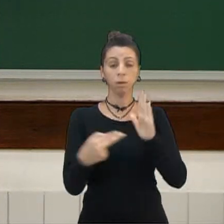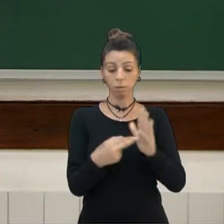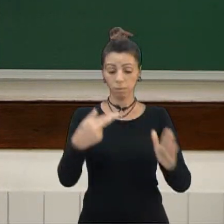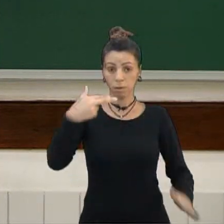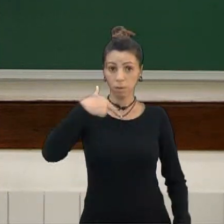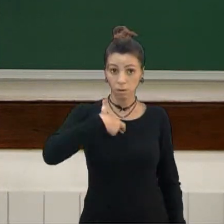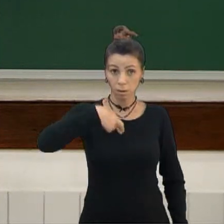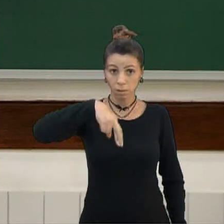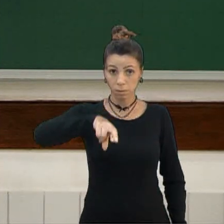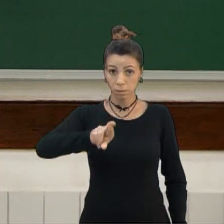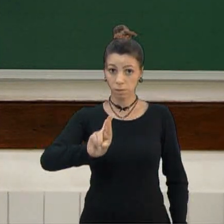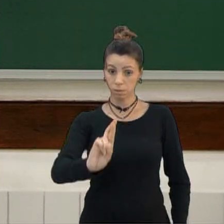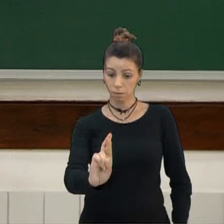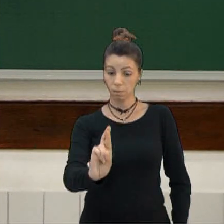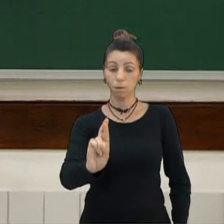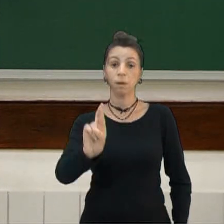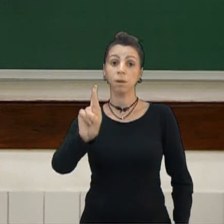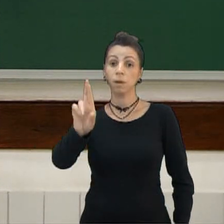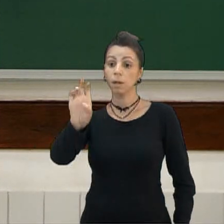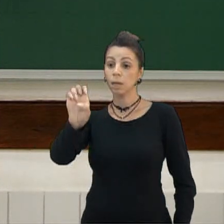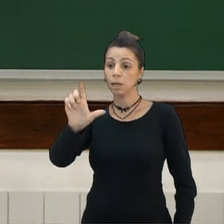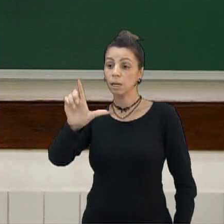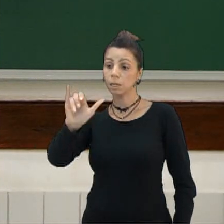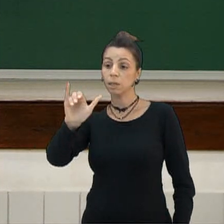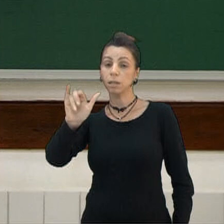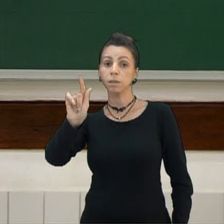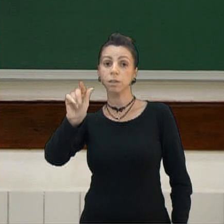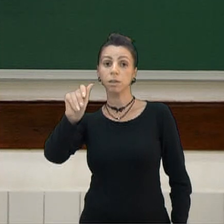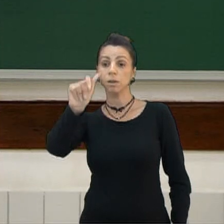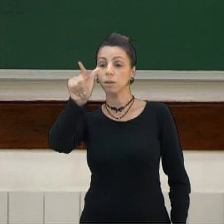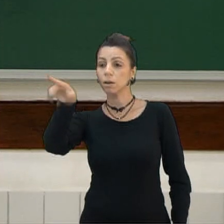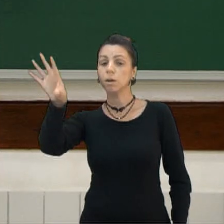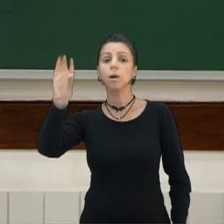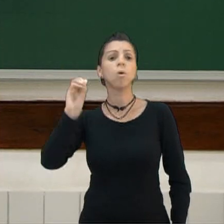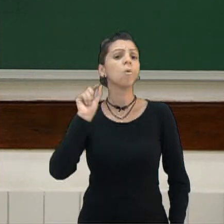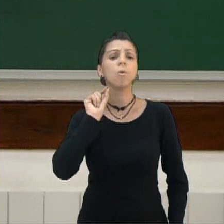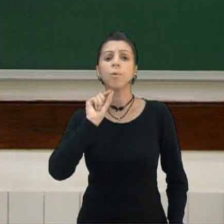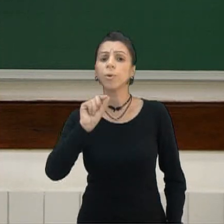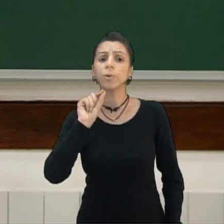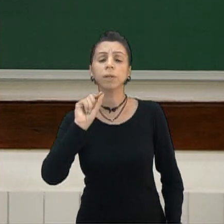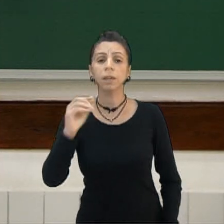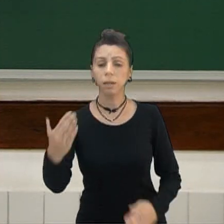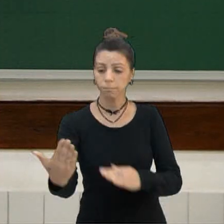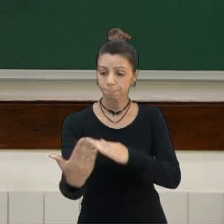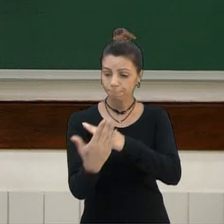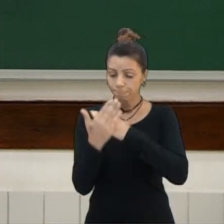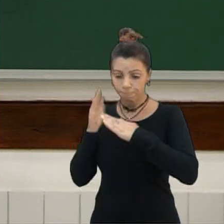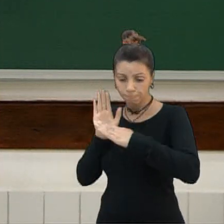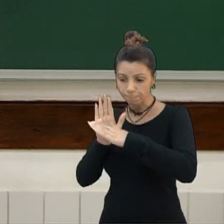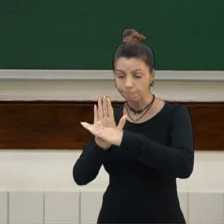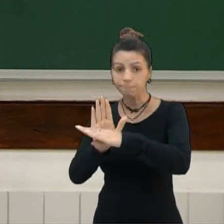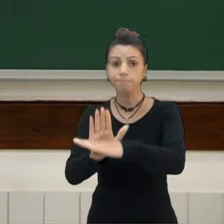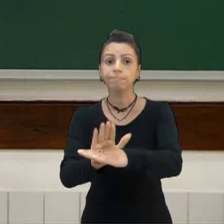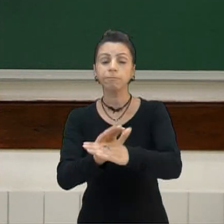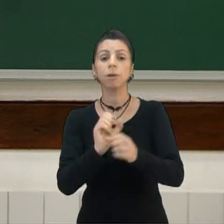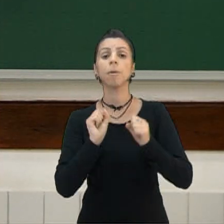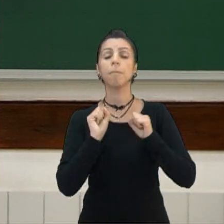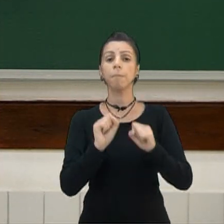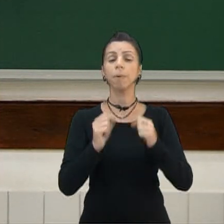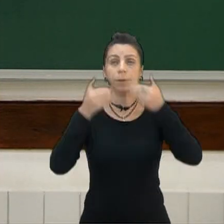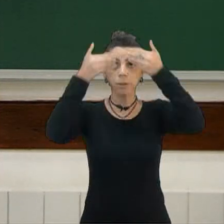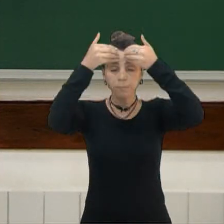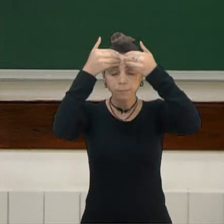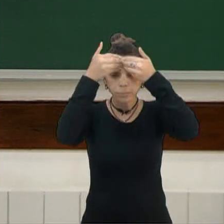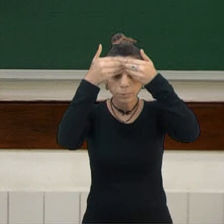religião, né, o que a religião pode nos trazer de bom. Ela pode nos favorecer a abrir a